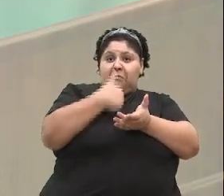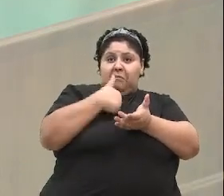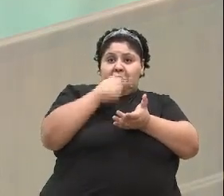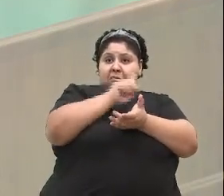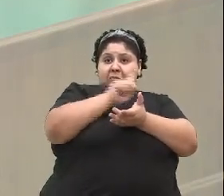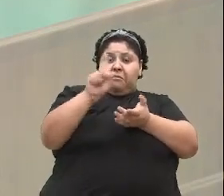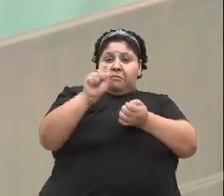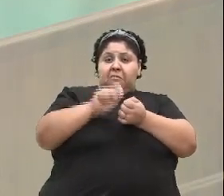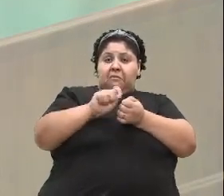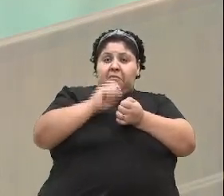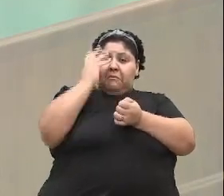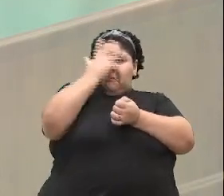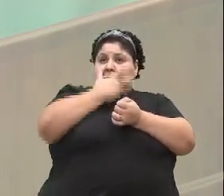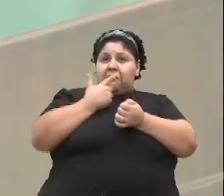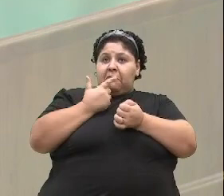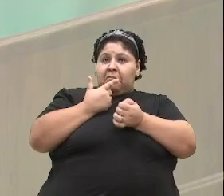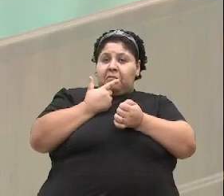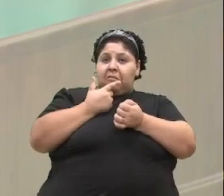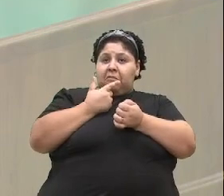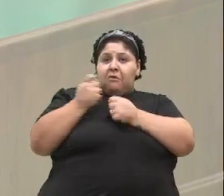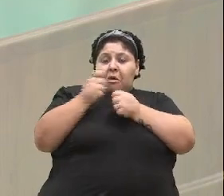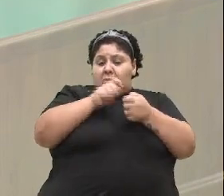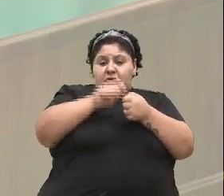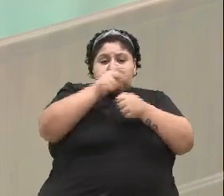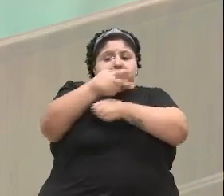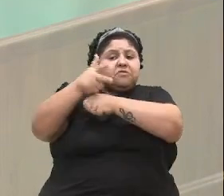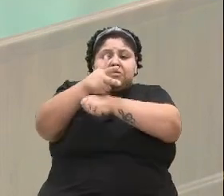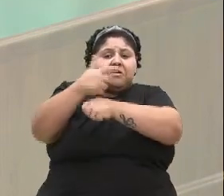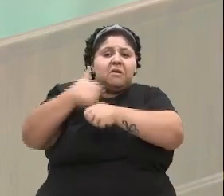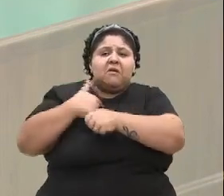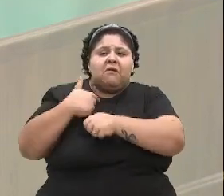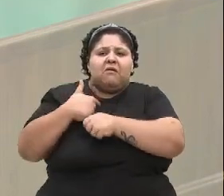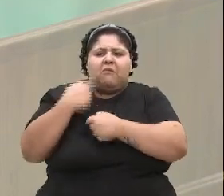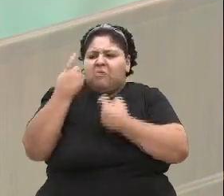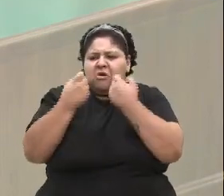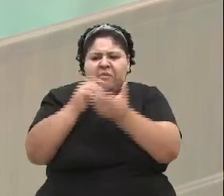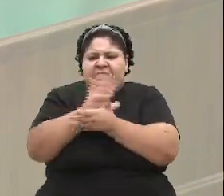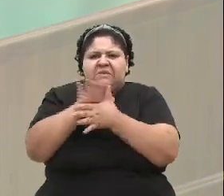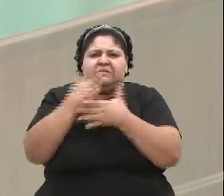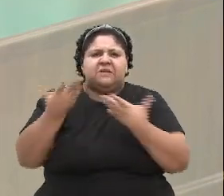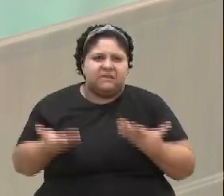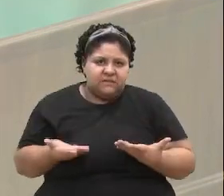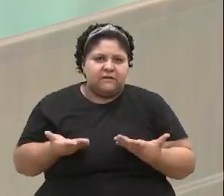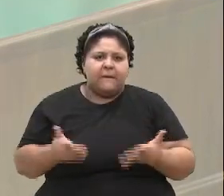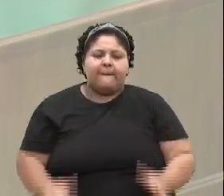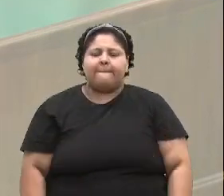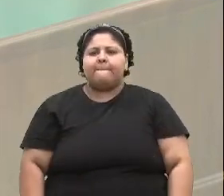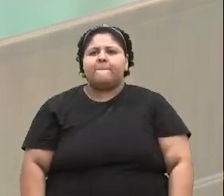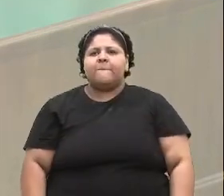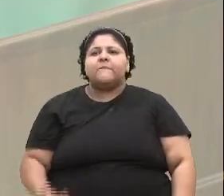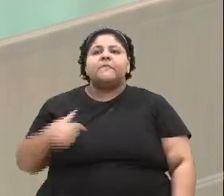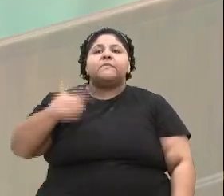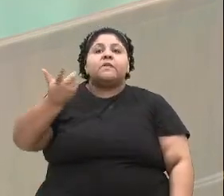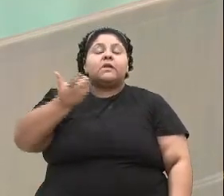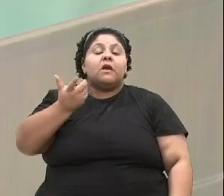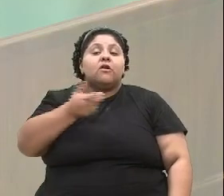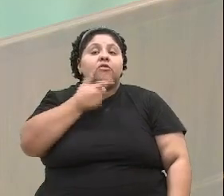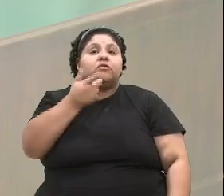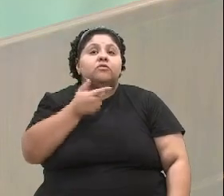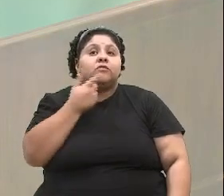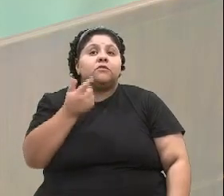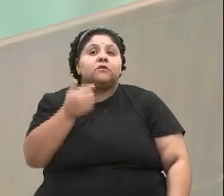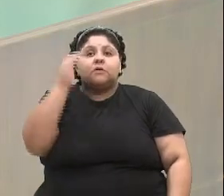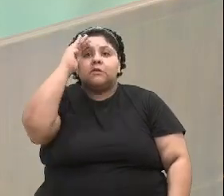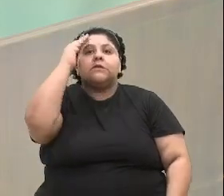isso então pode fazer vídeo à vontade que eu não tenho preocupação nenhuma eu quero dizer o seguinte que eu